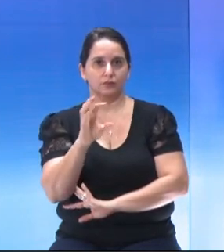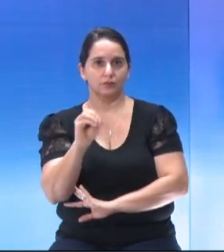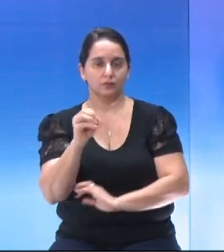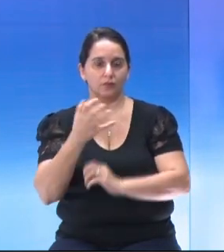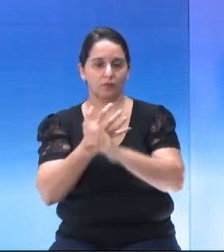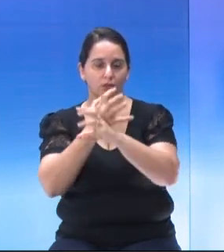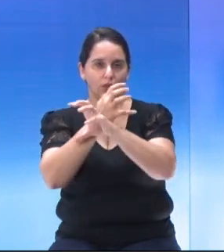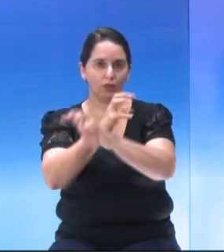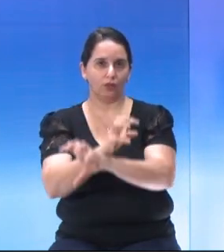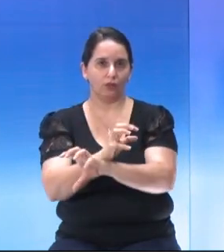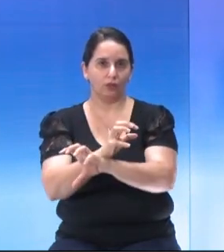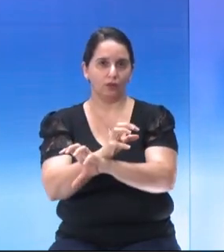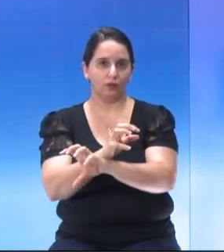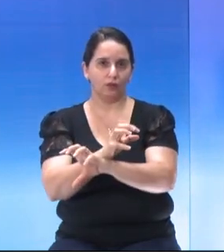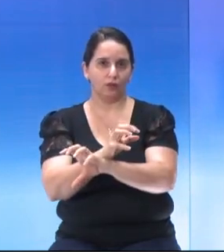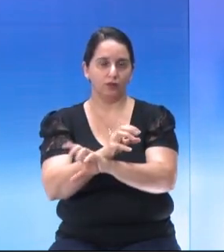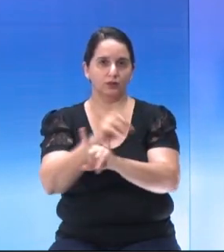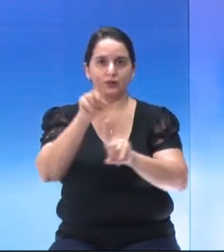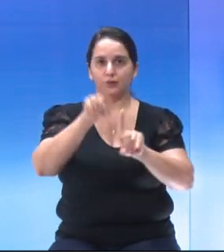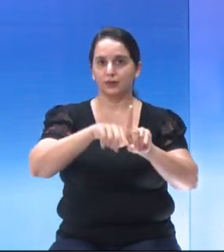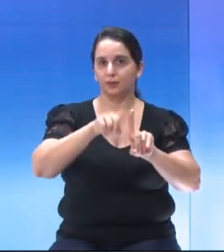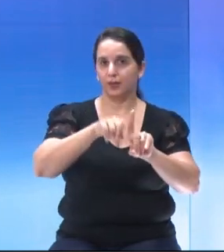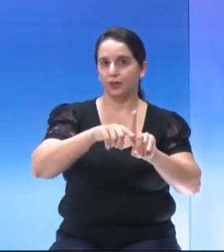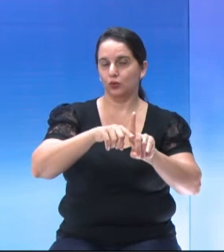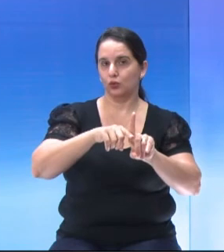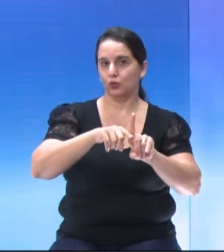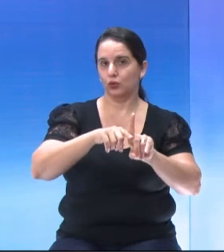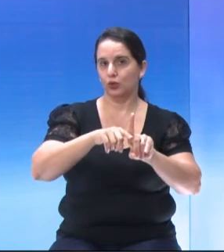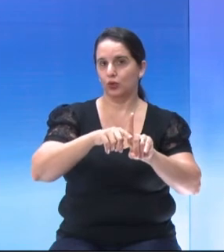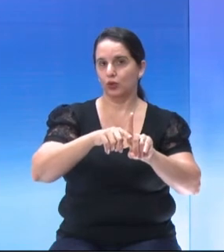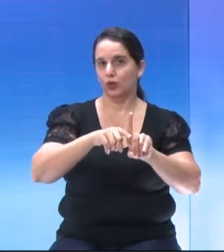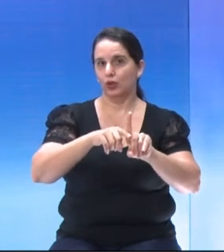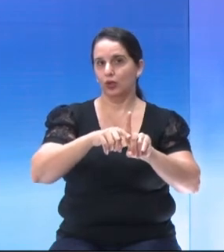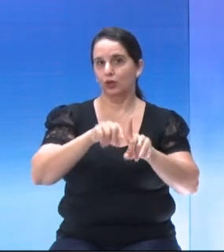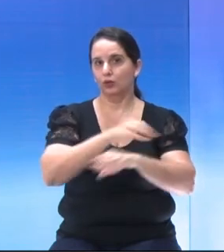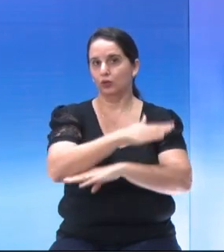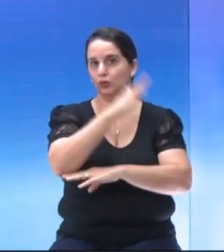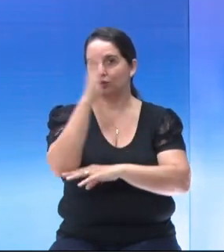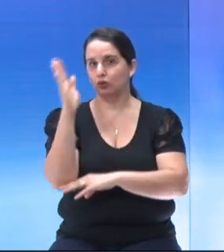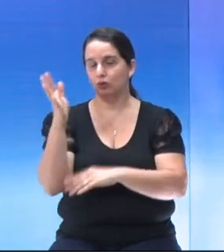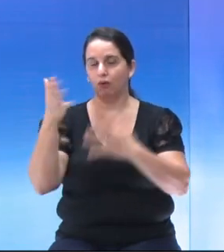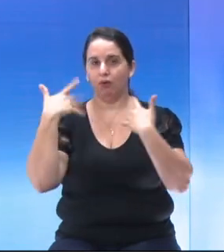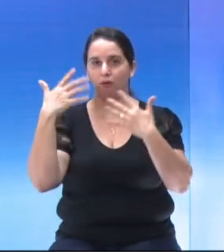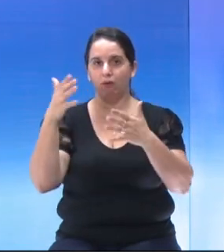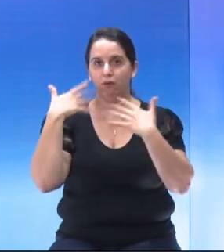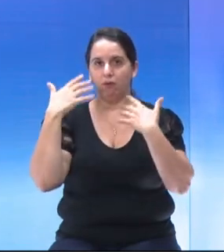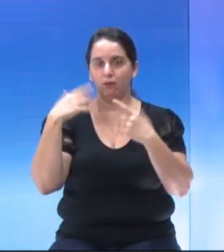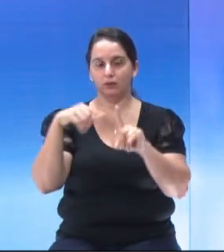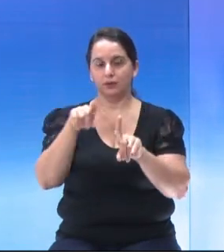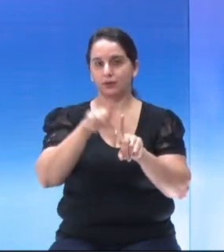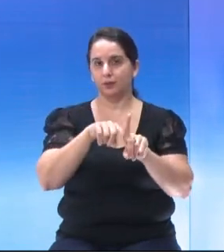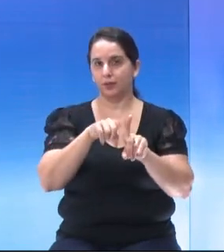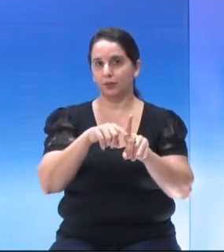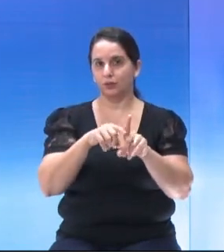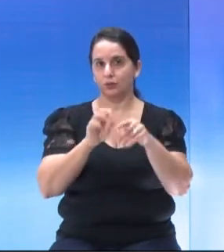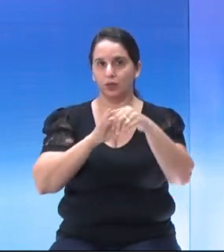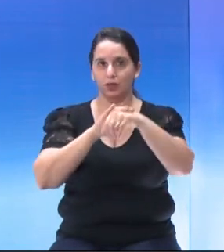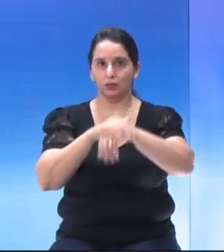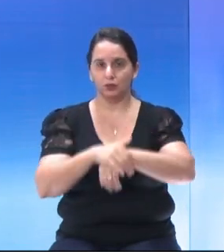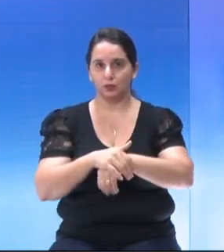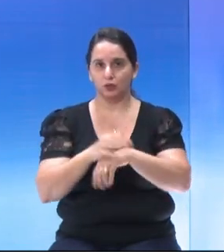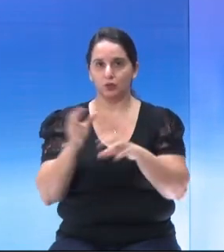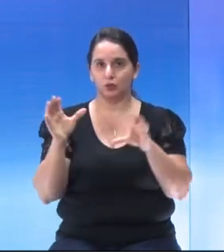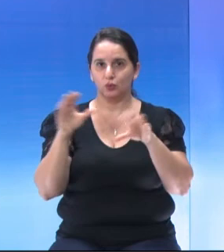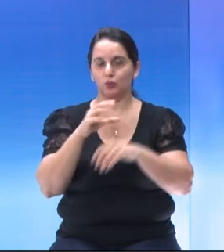que baixa umidade, temperatura durante o dia quente, à noite esfria um pouco. Então você vai lendo e